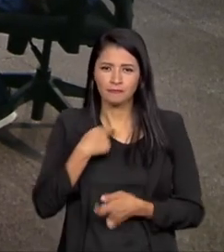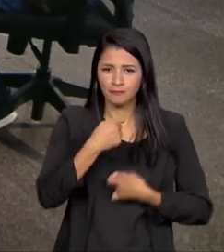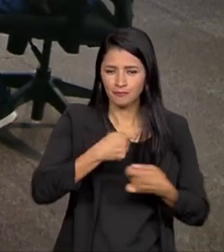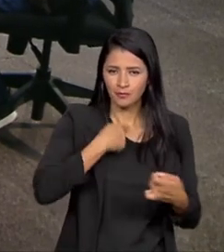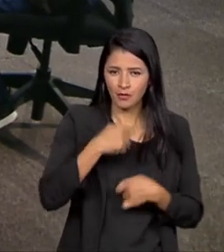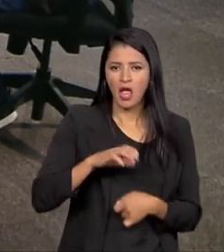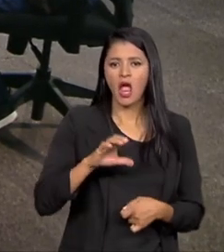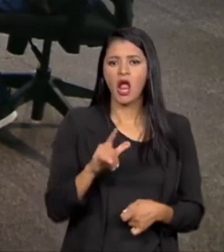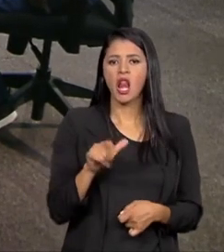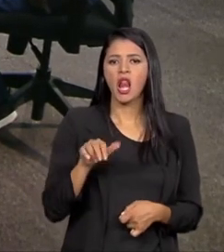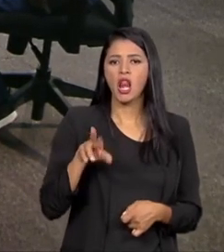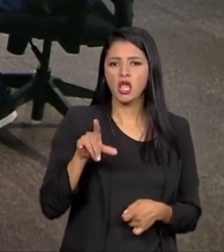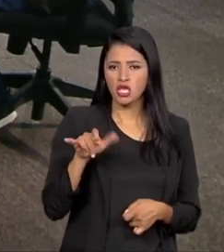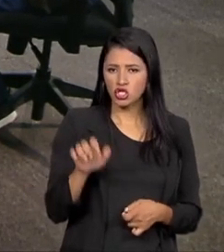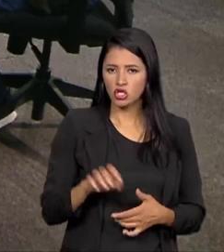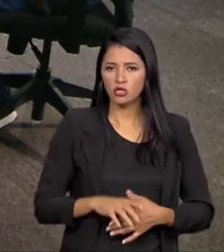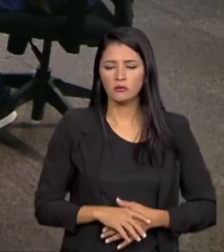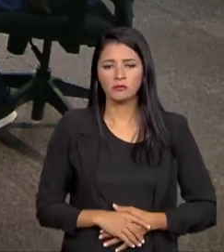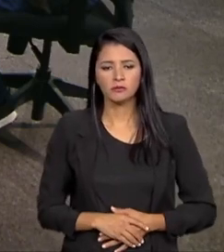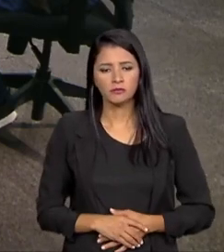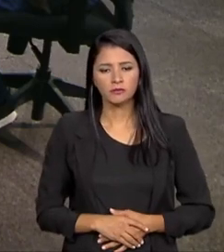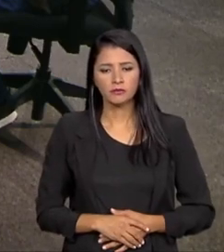Cleide Lopes